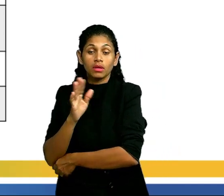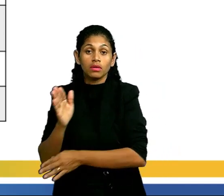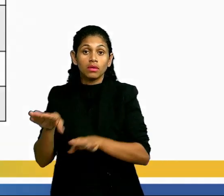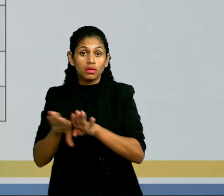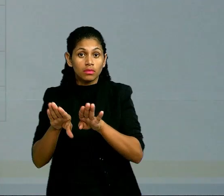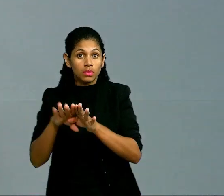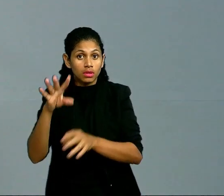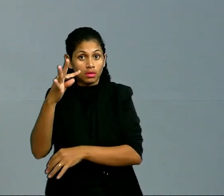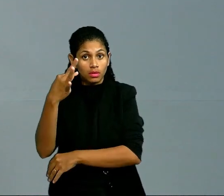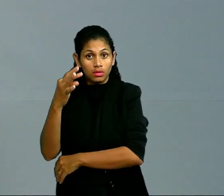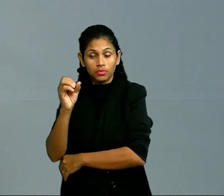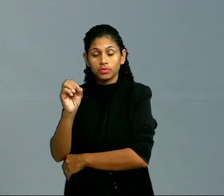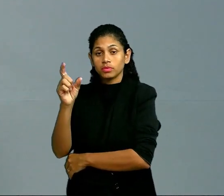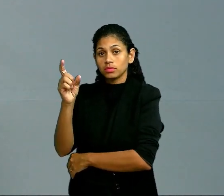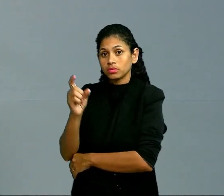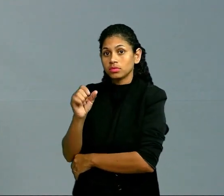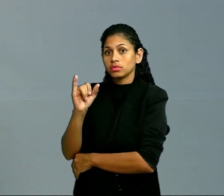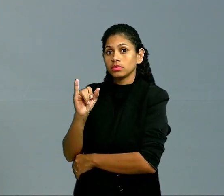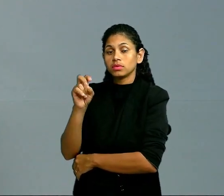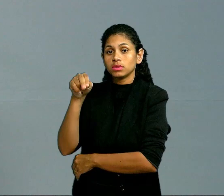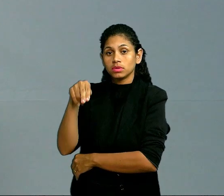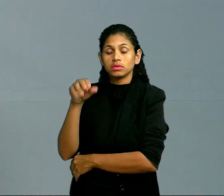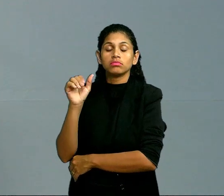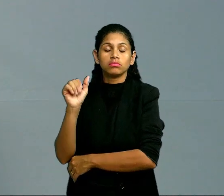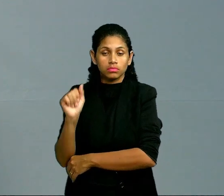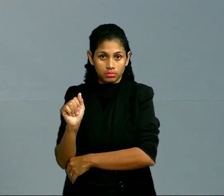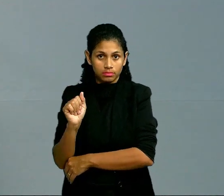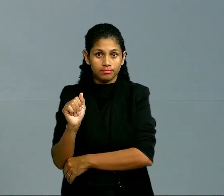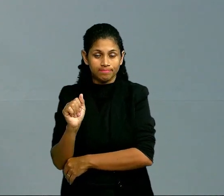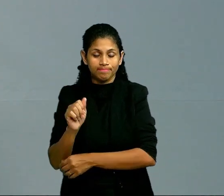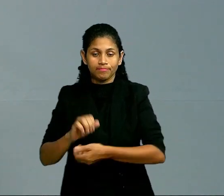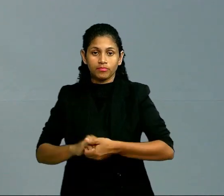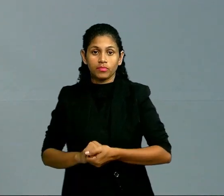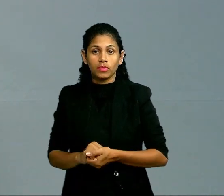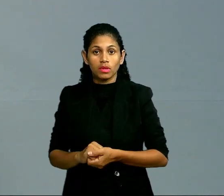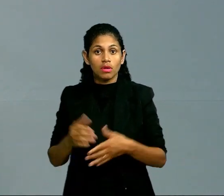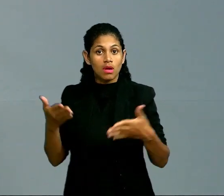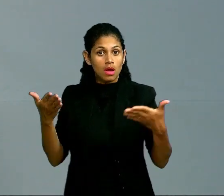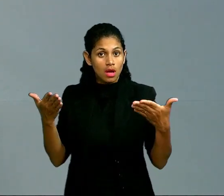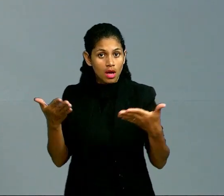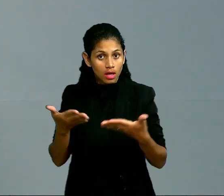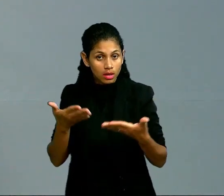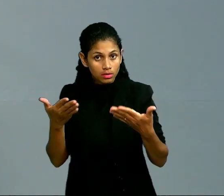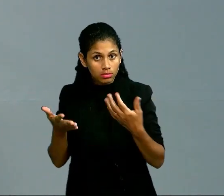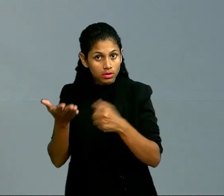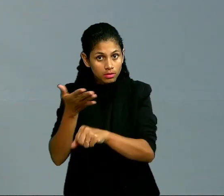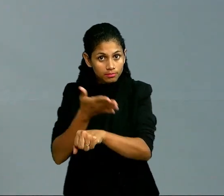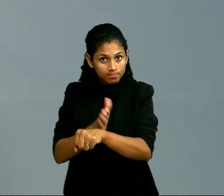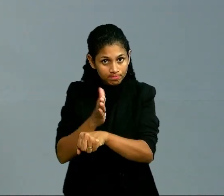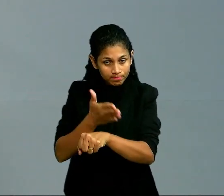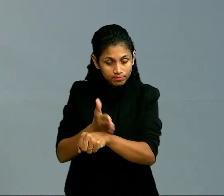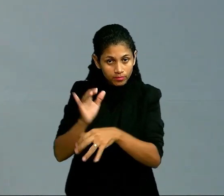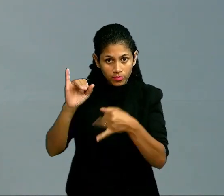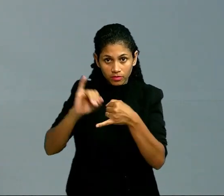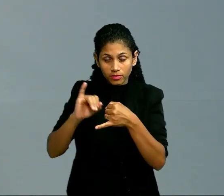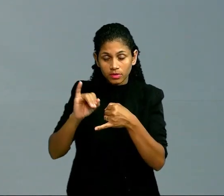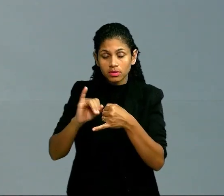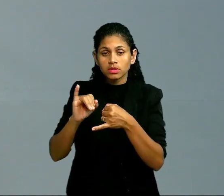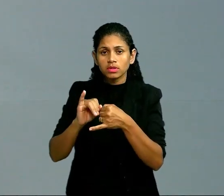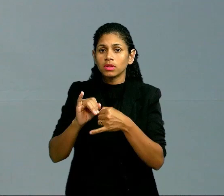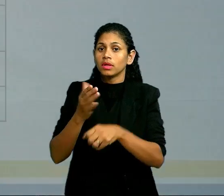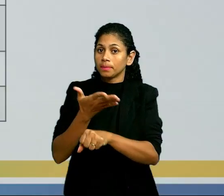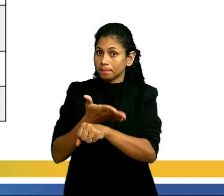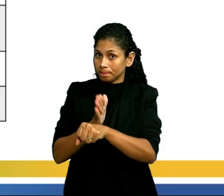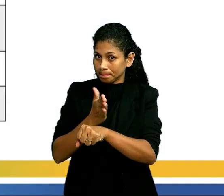Tá certo? Então, com isso, pessoal, a gente começa a entrar, né, na parte prática. Vamos fazer essas questões, vamos ver como é que o Enem